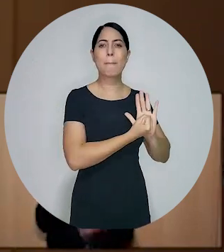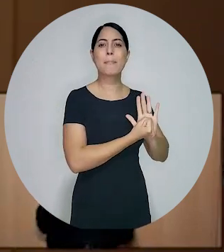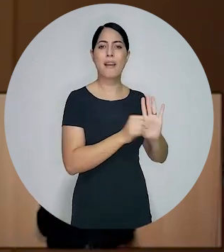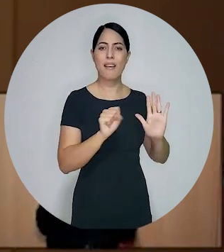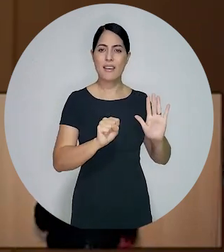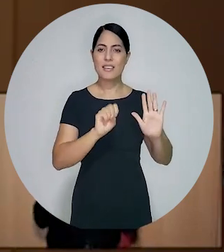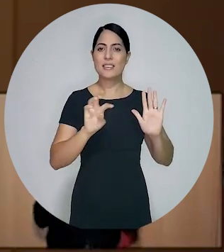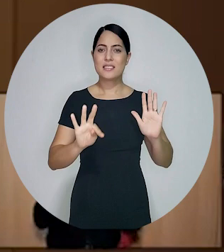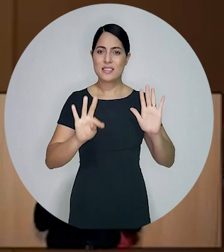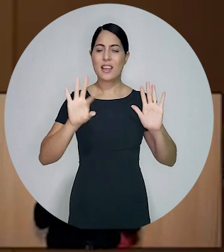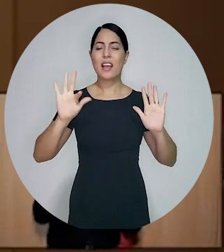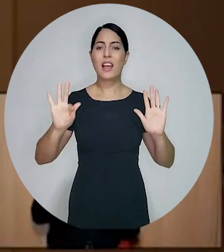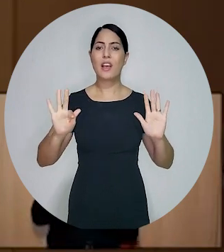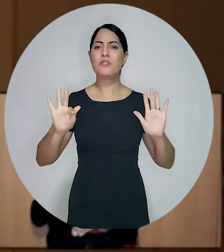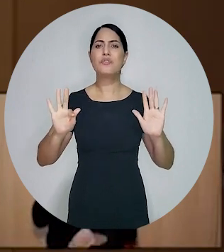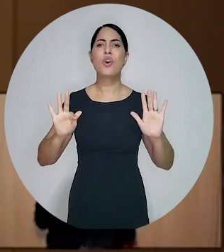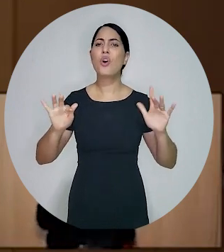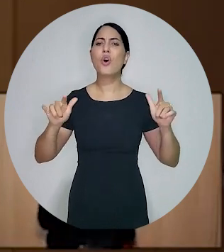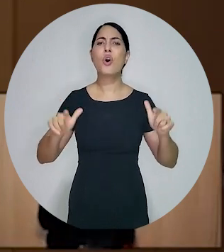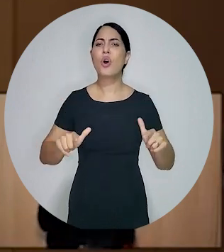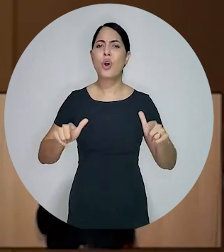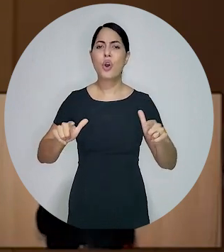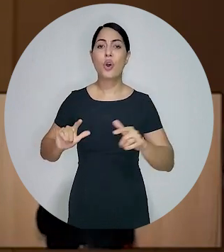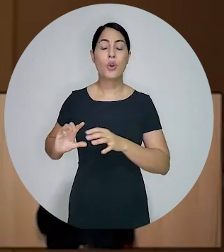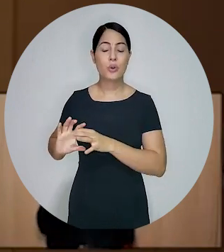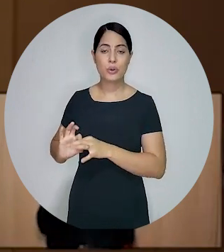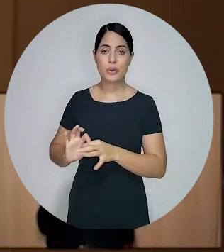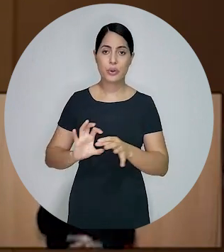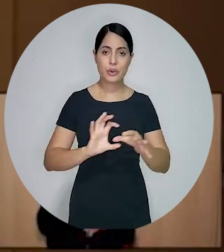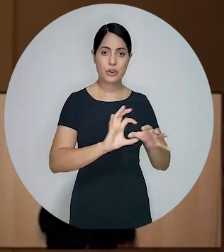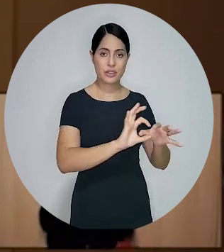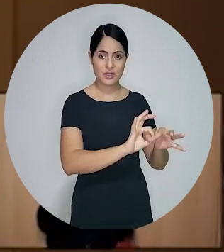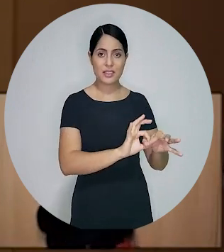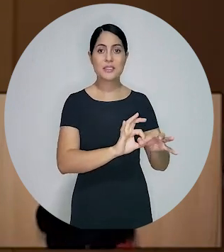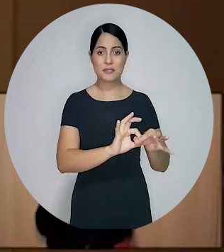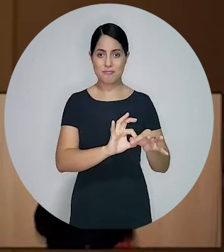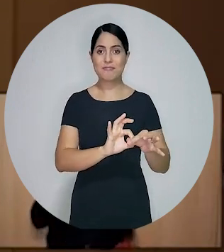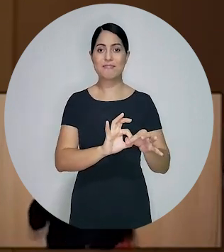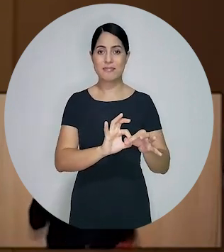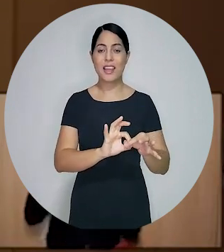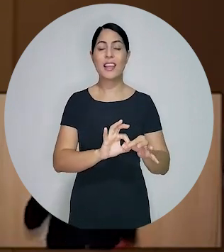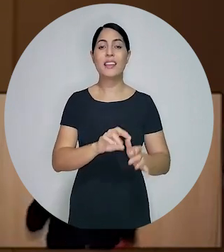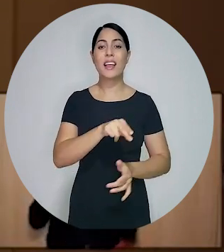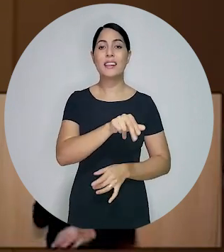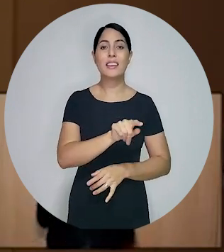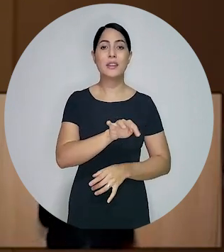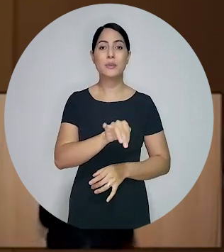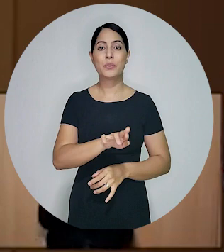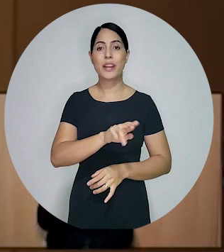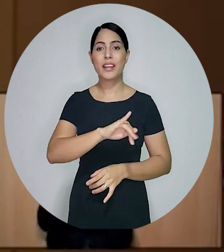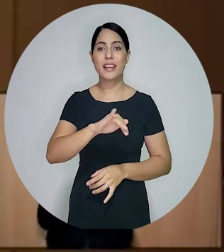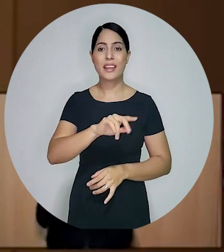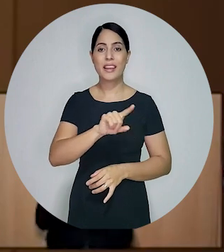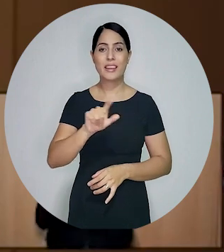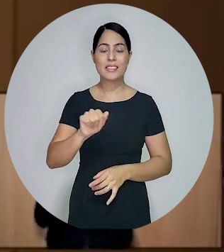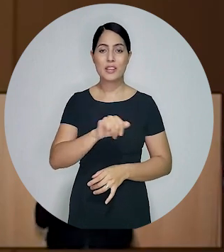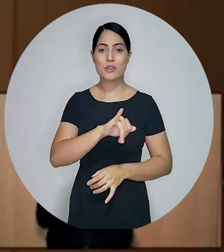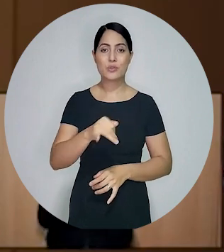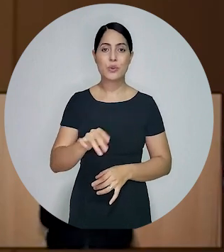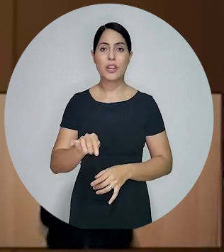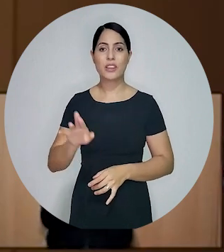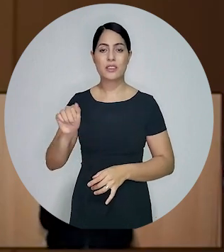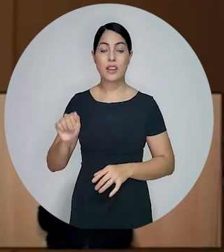e marcante decisão do Supremo Tribunal Federal sobre a natureza jurídica da entidade. disse o Supremo que a ordem